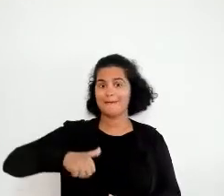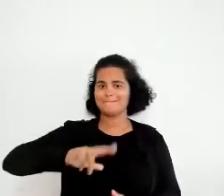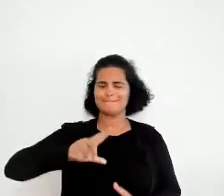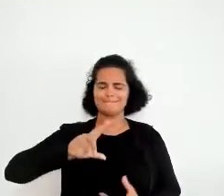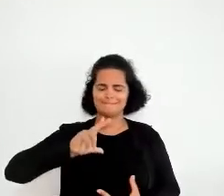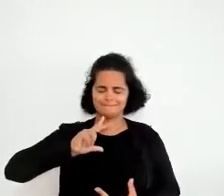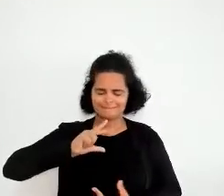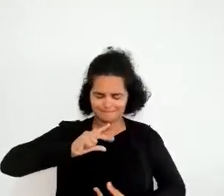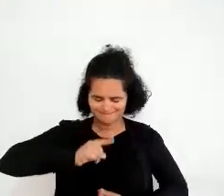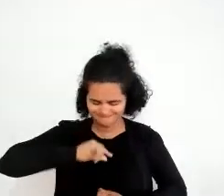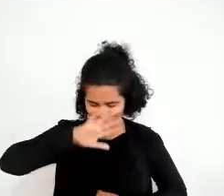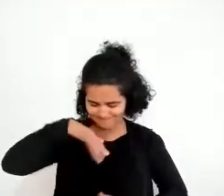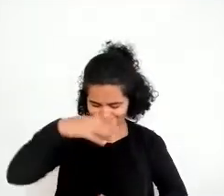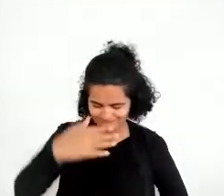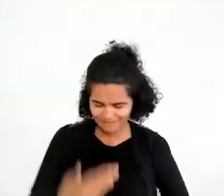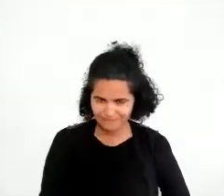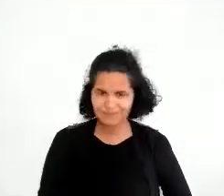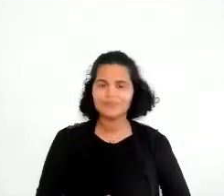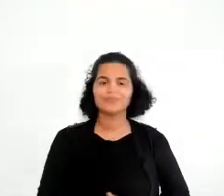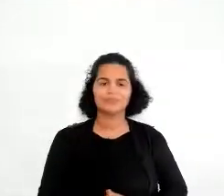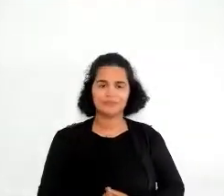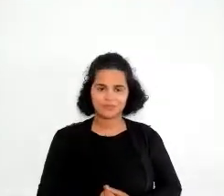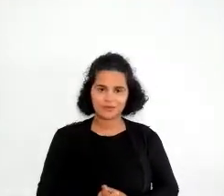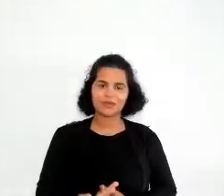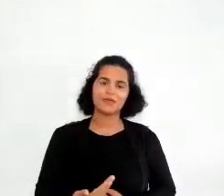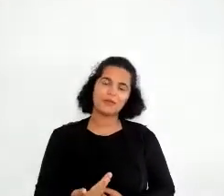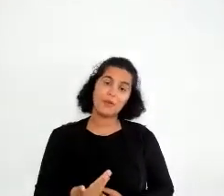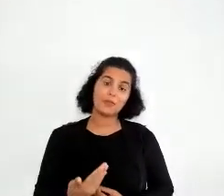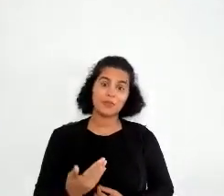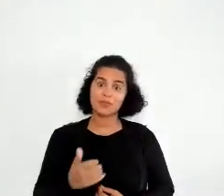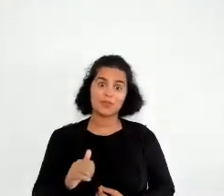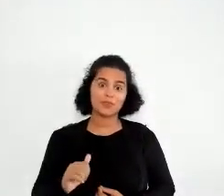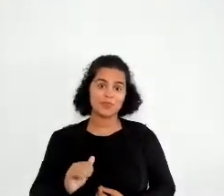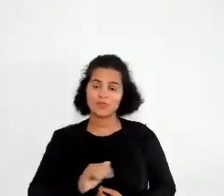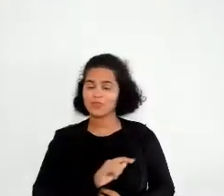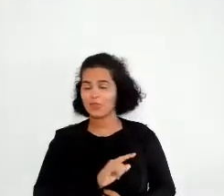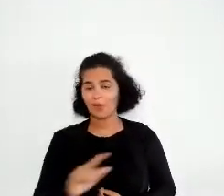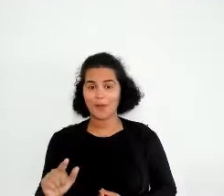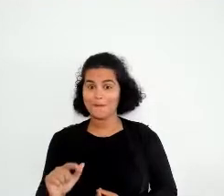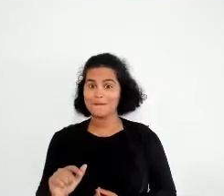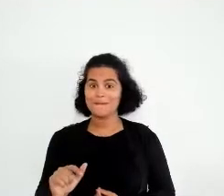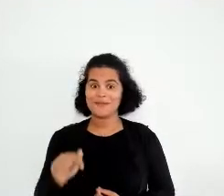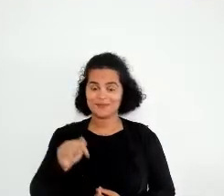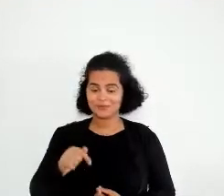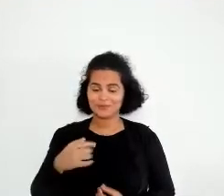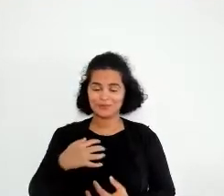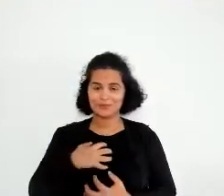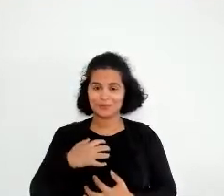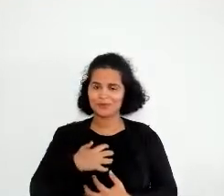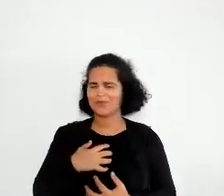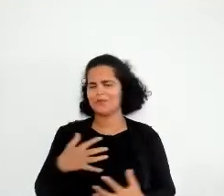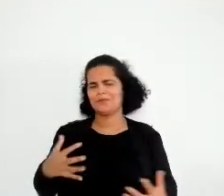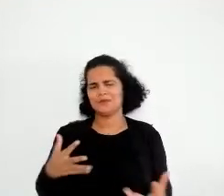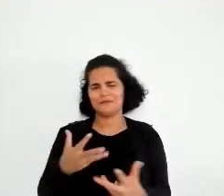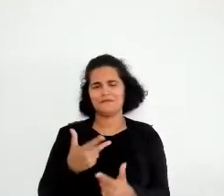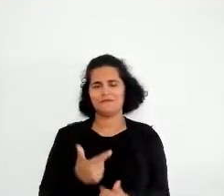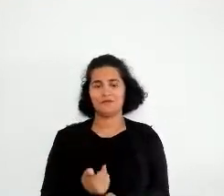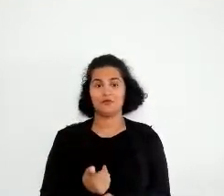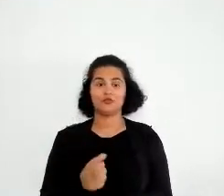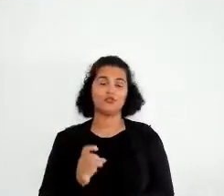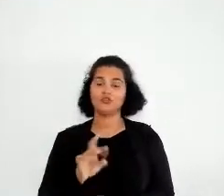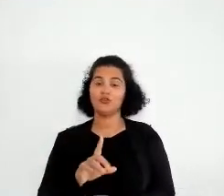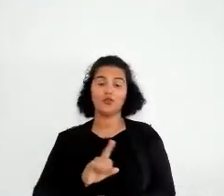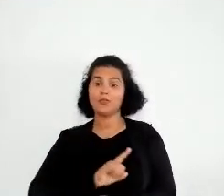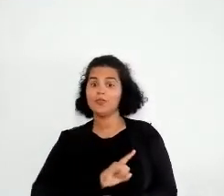prodigalidade dos bons afetos que nos inundaram a alma. Porque não que